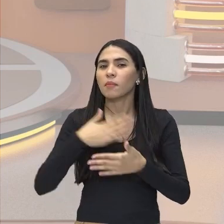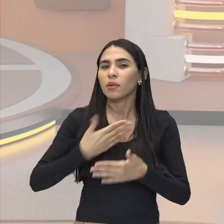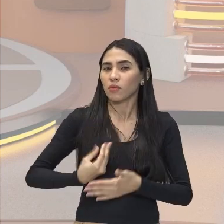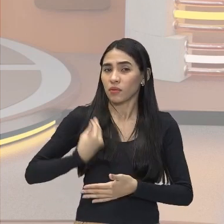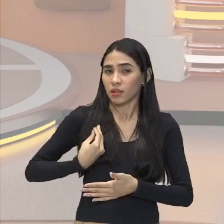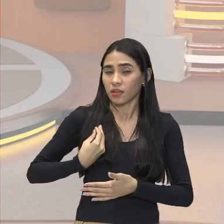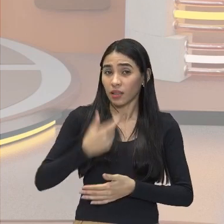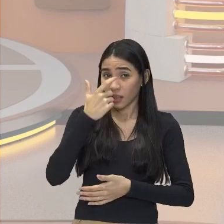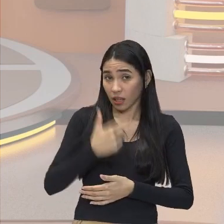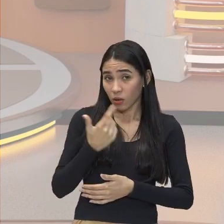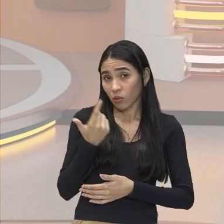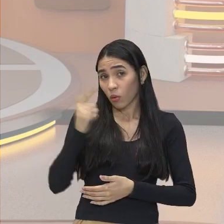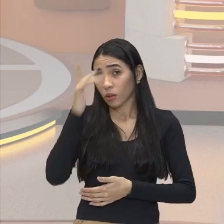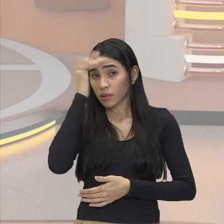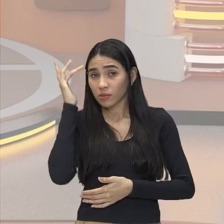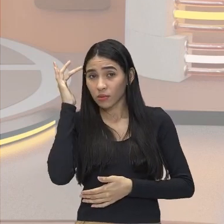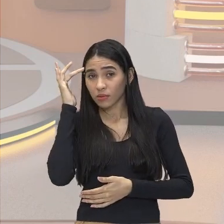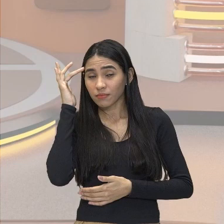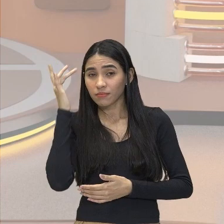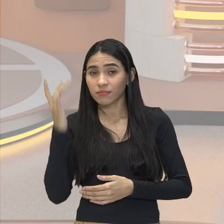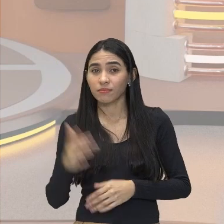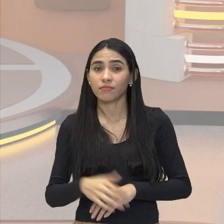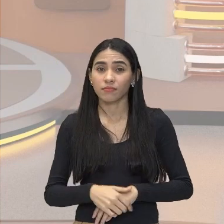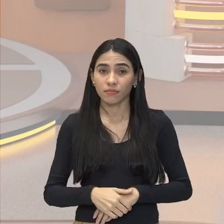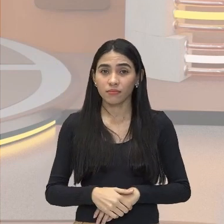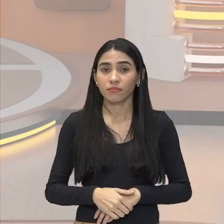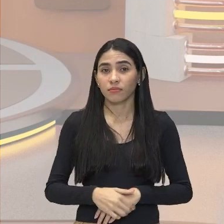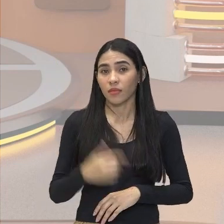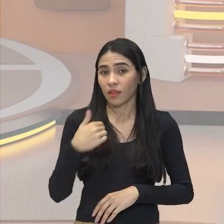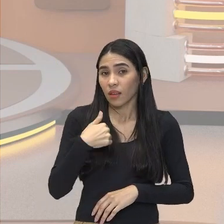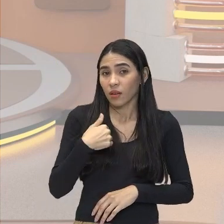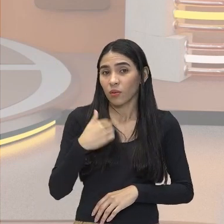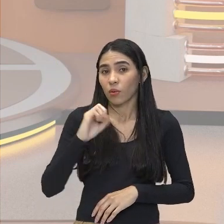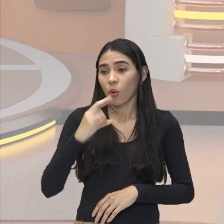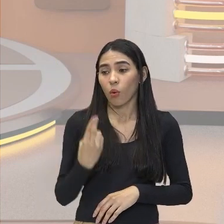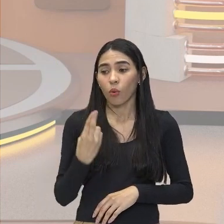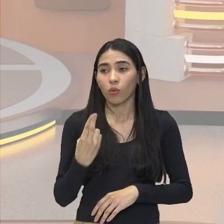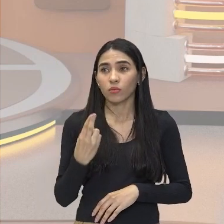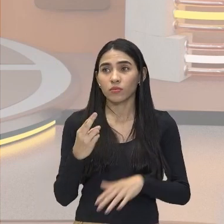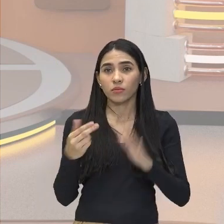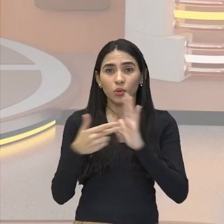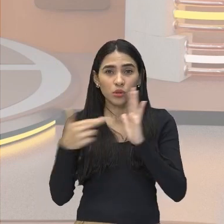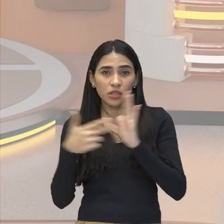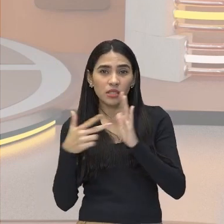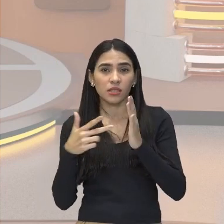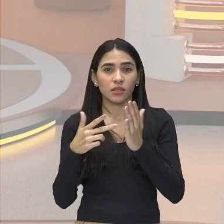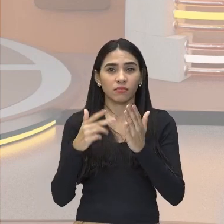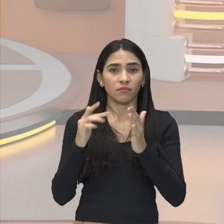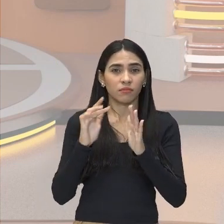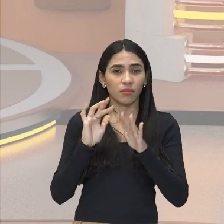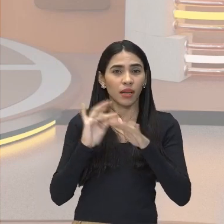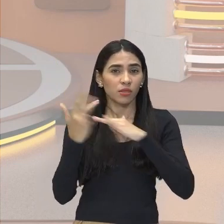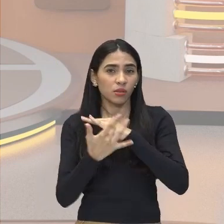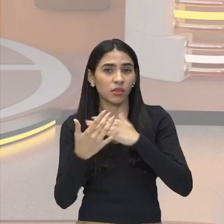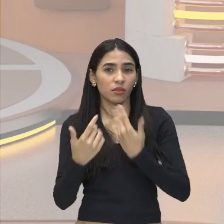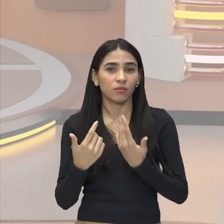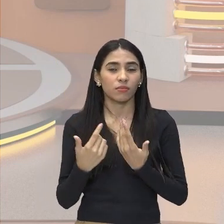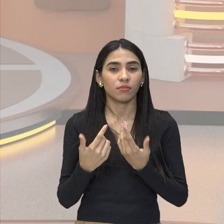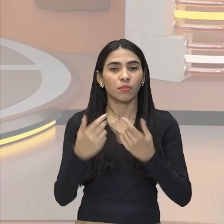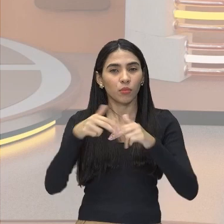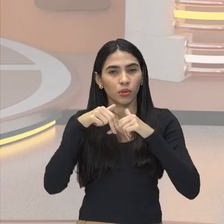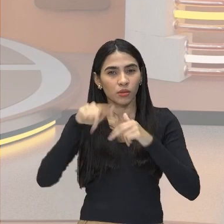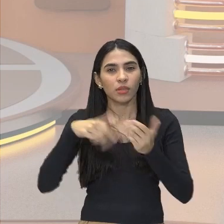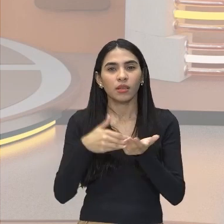eu ou é o outro? Não é? Sou eu ou é a mídia? Então eu tenho que começar a pensar